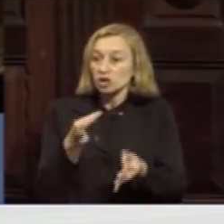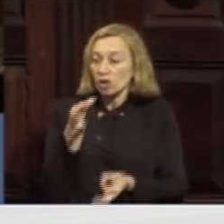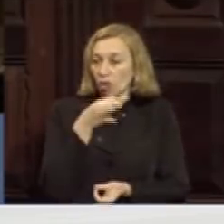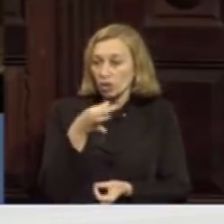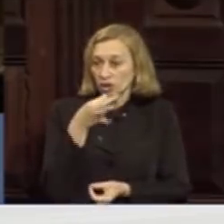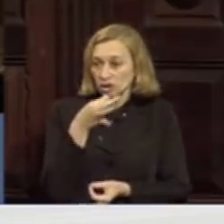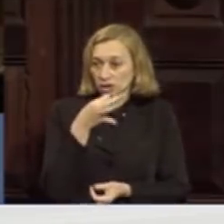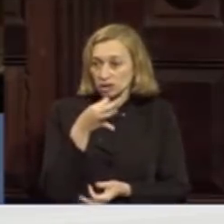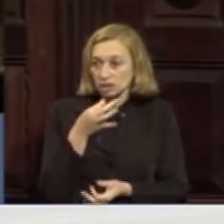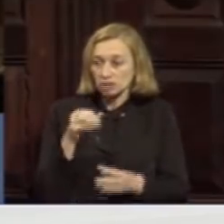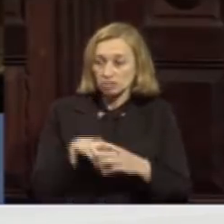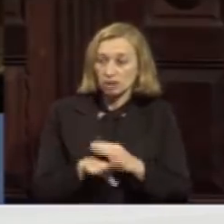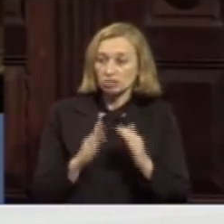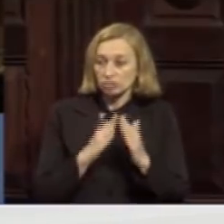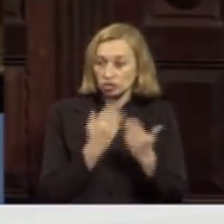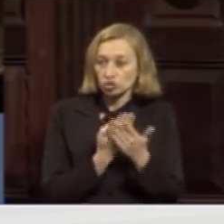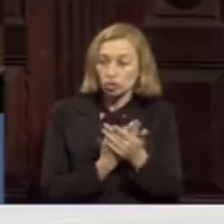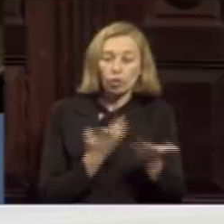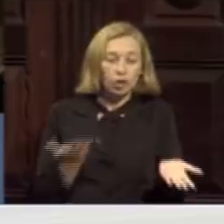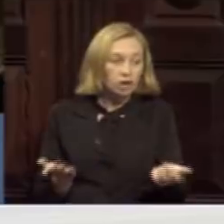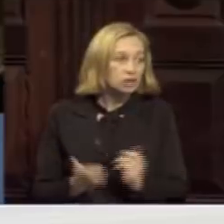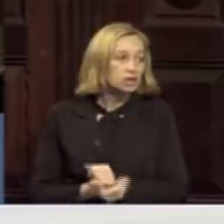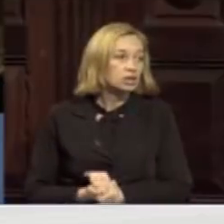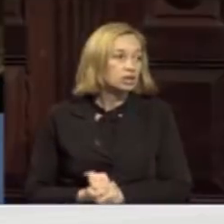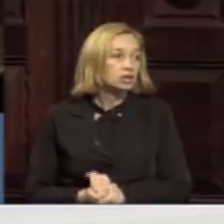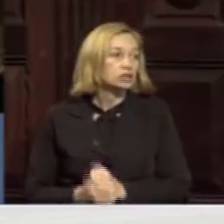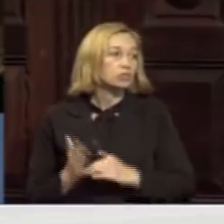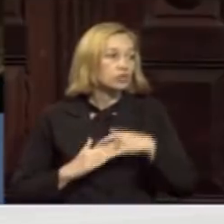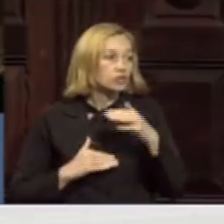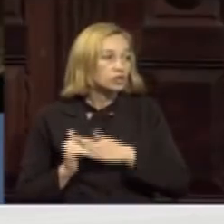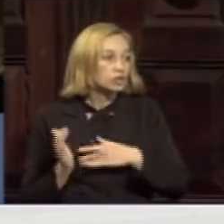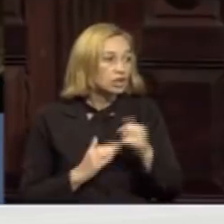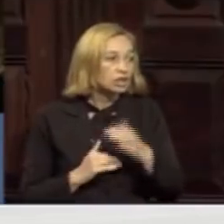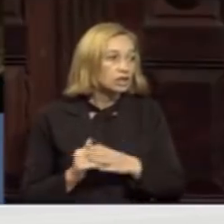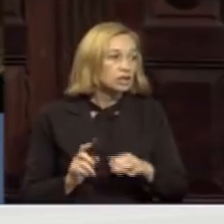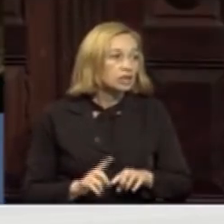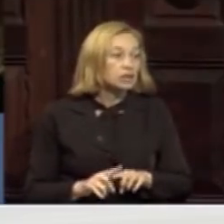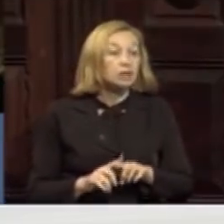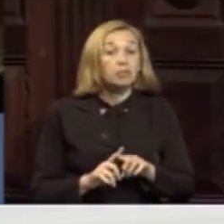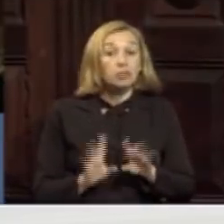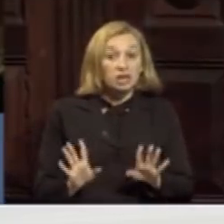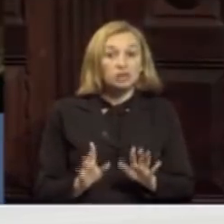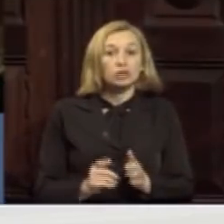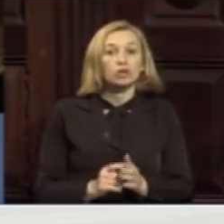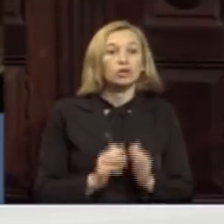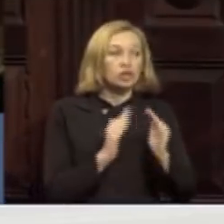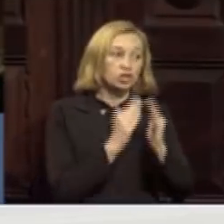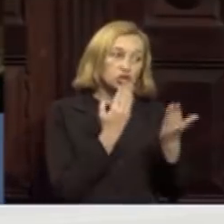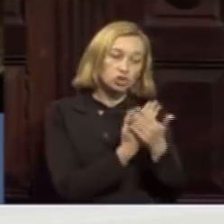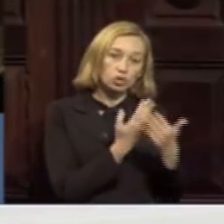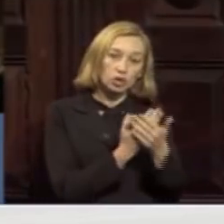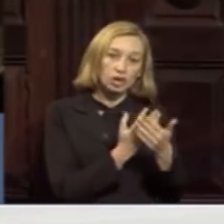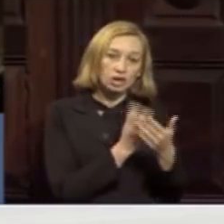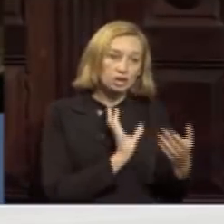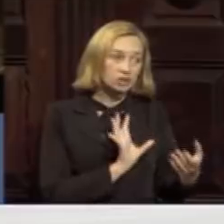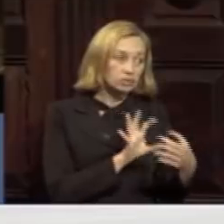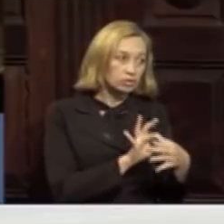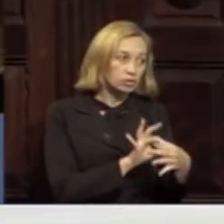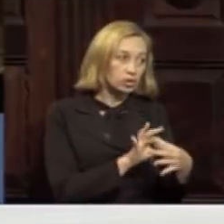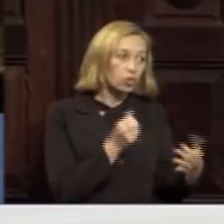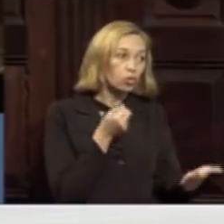sobre a incorporação do colégio, e é importante destacar o seguinte: uma coisa é um colégio vinculado a uma universidade